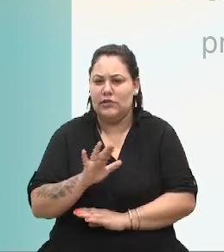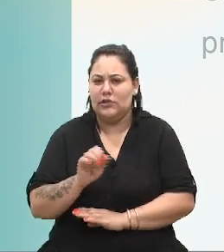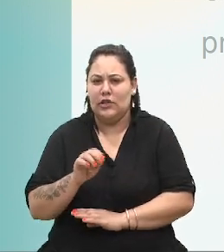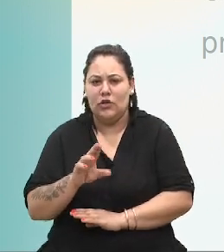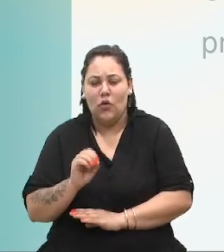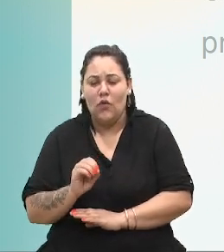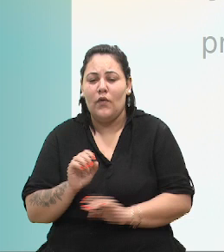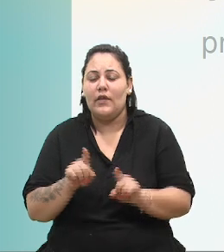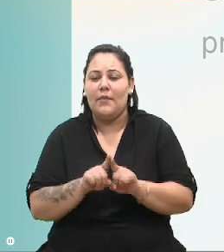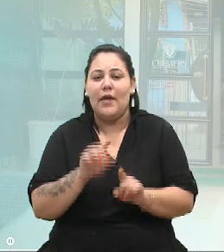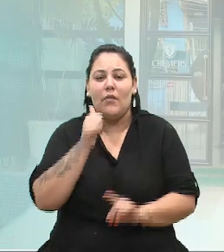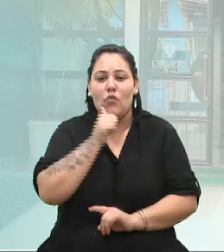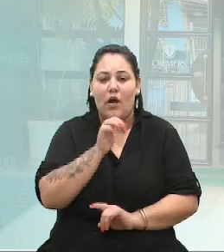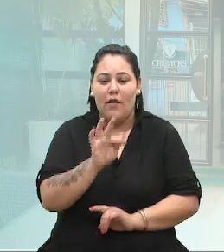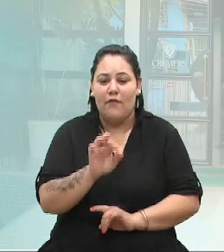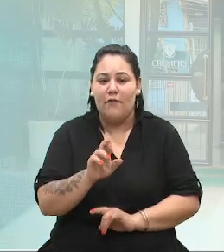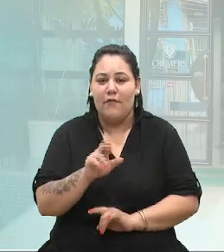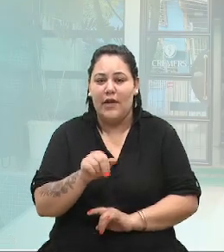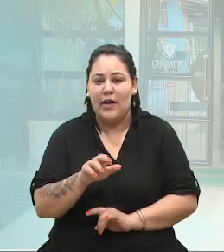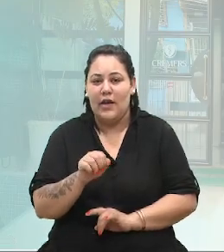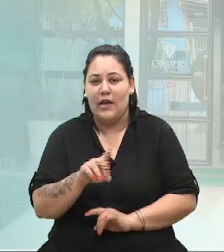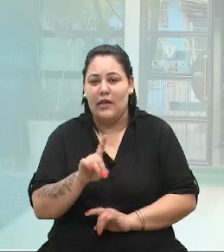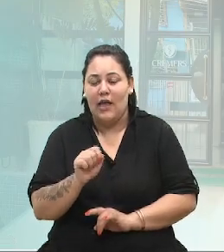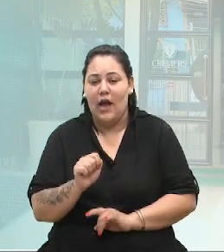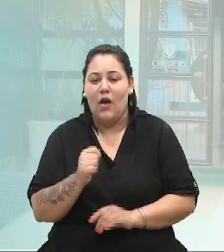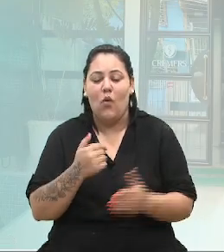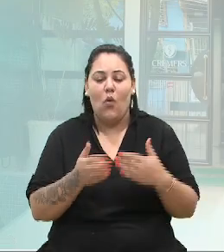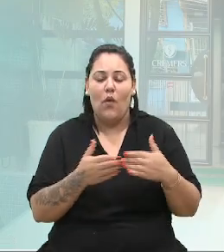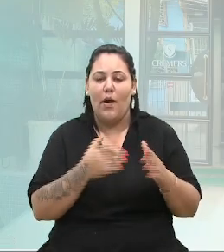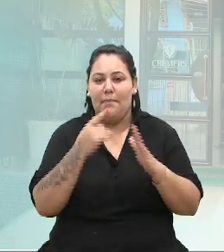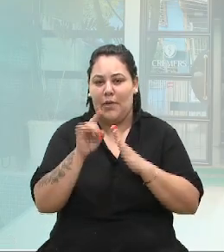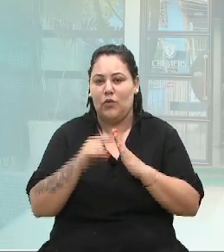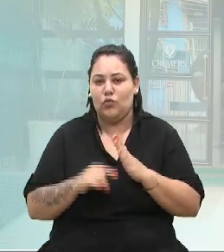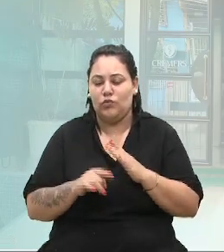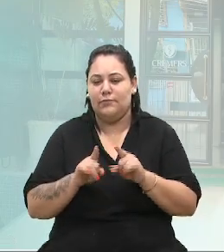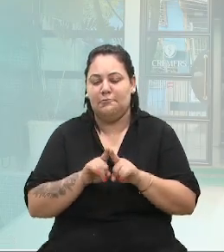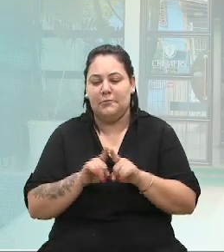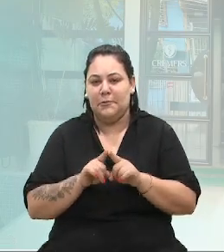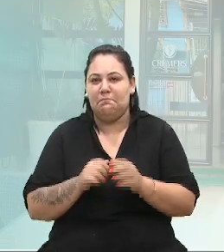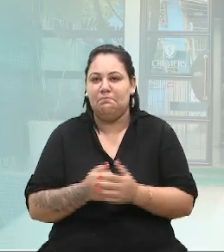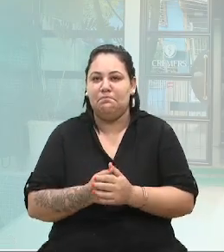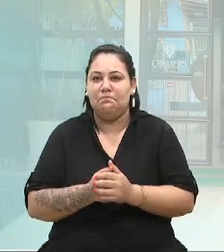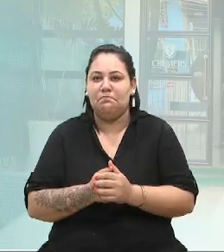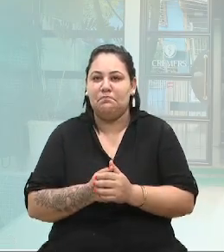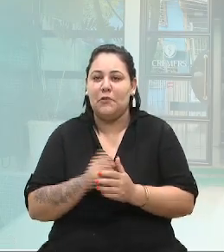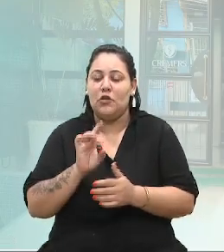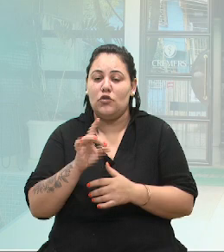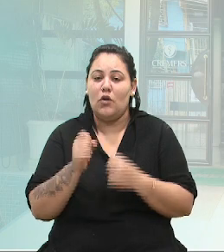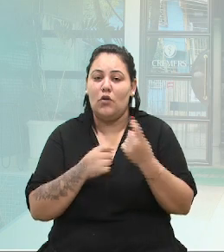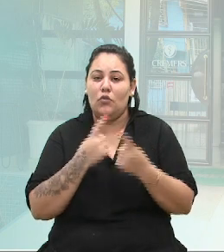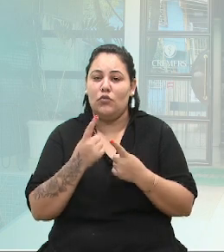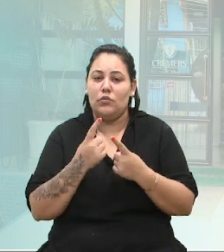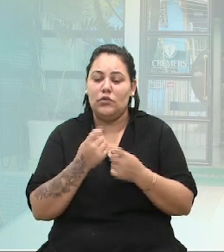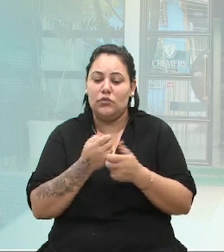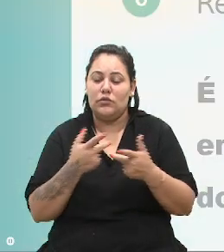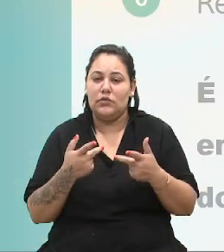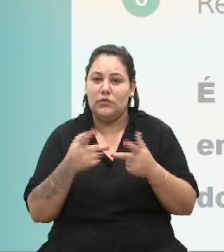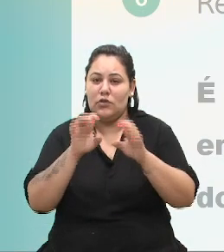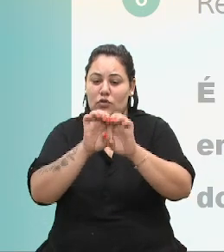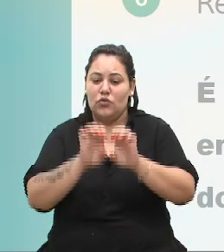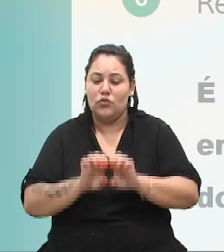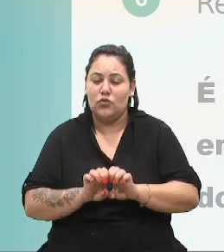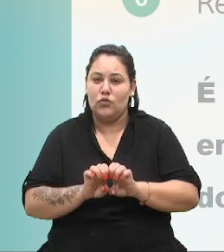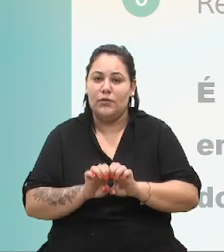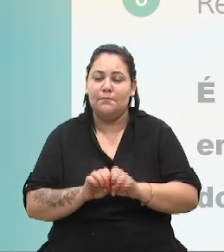qualquer questionamento dos senhores. Só algumas questões que eu não vou passar rapidamente aqui, estrutura do Conselho.